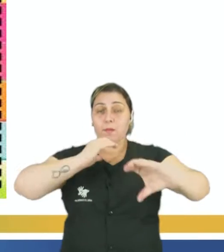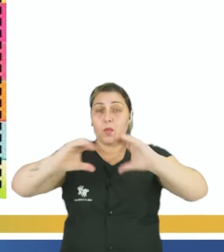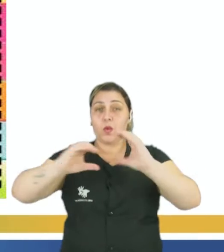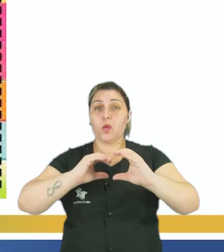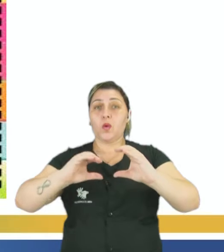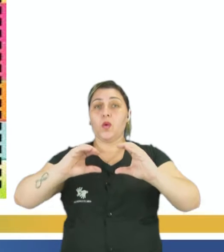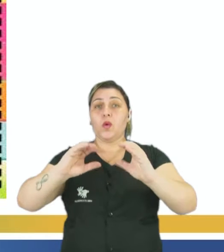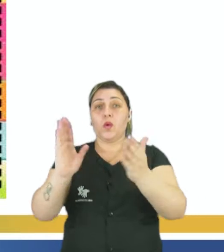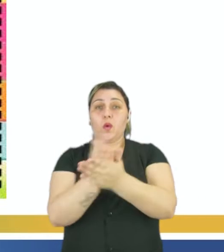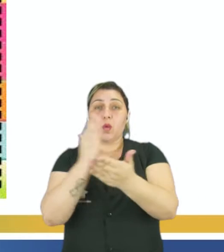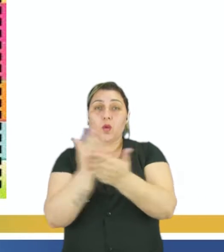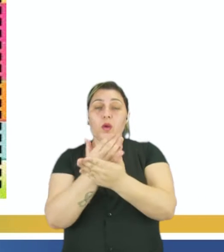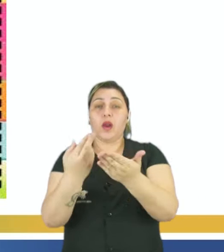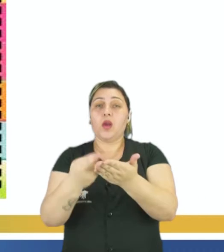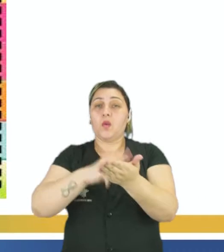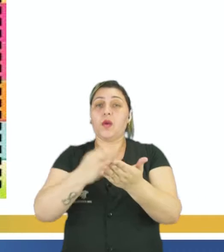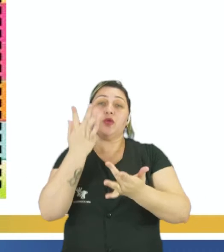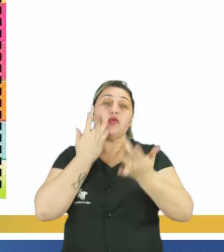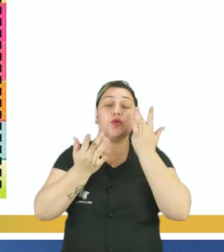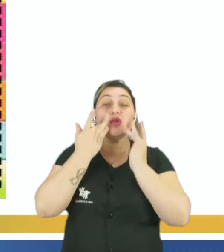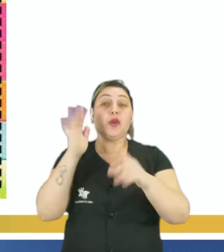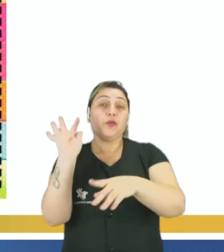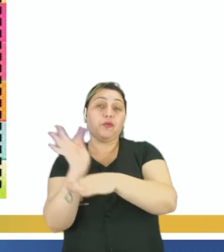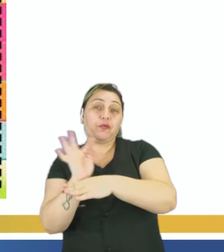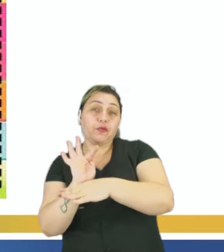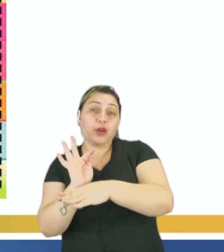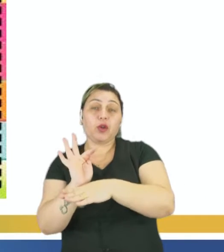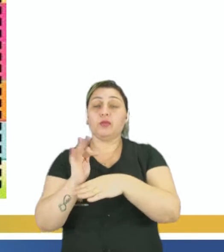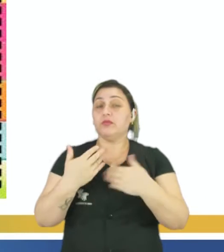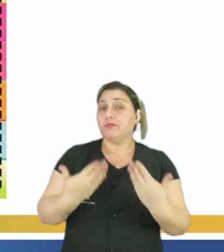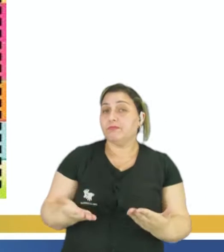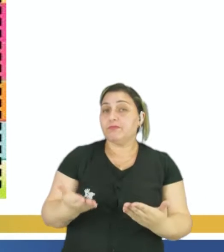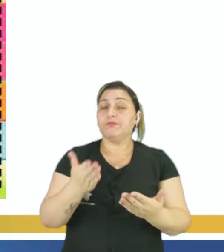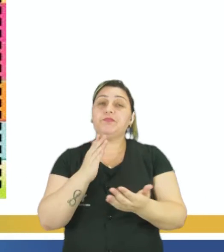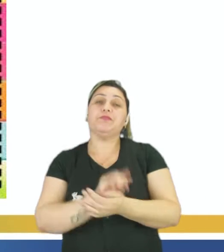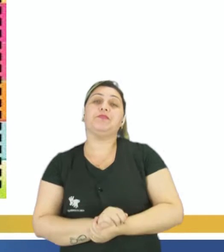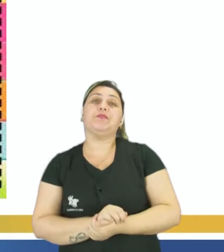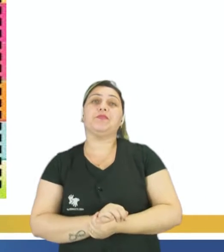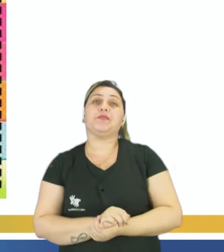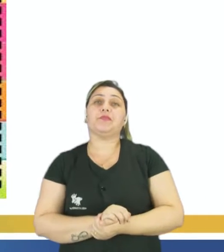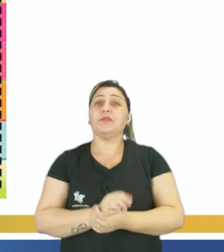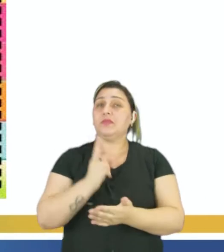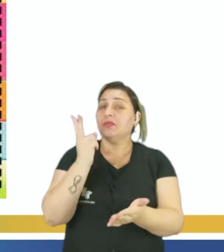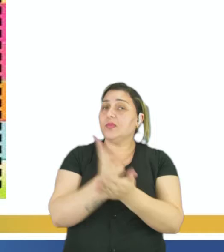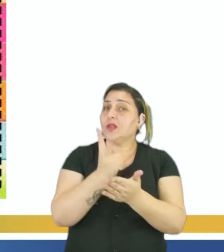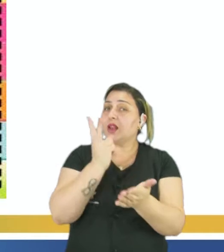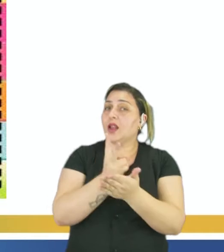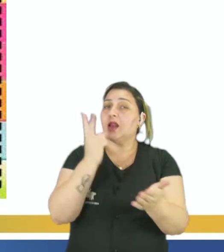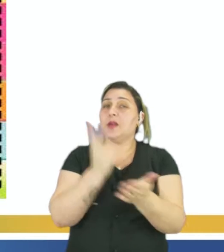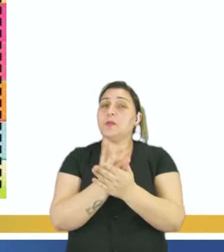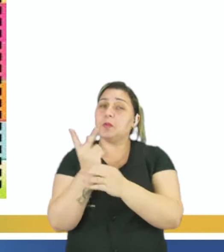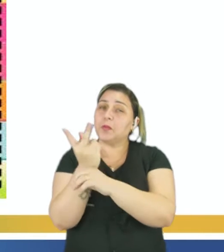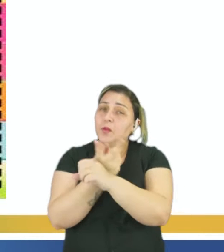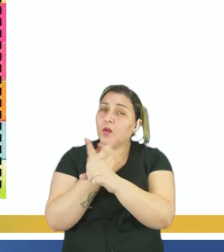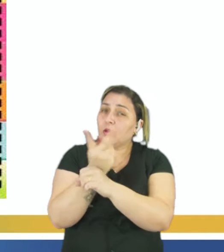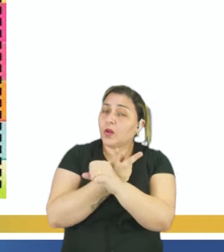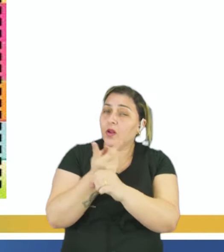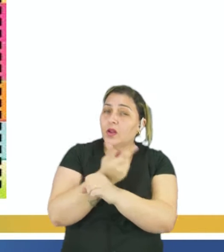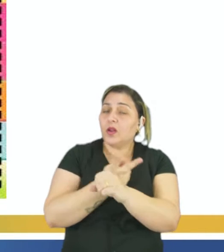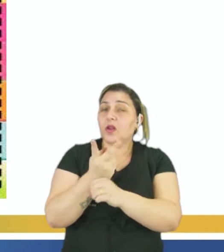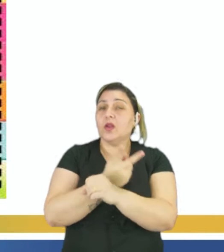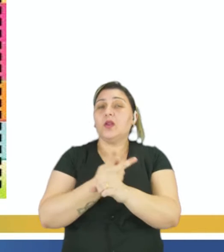um álbum, um livro, uma peça teatral, um filme, tá bom? Então, sempre buscando